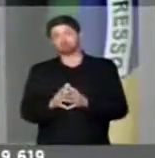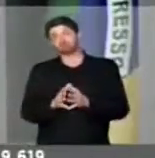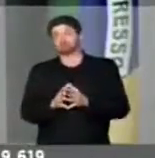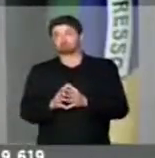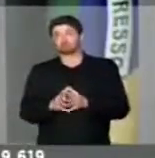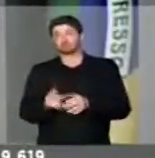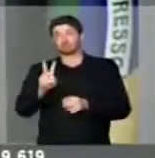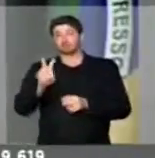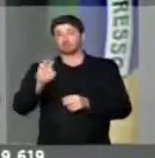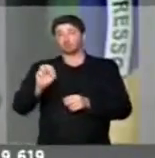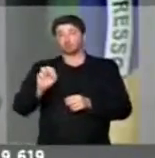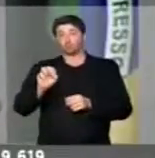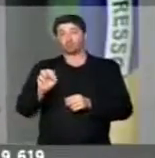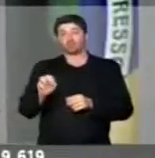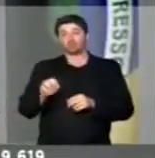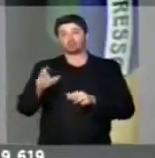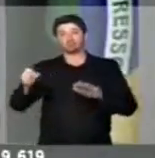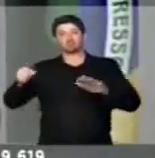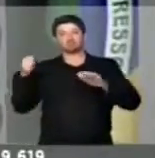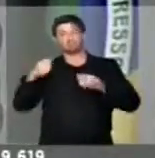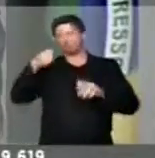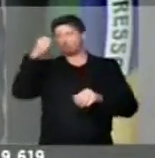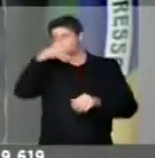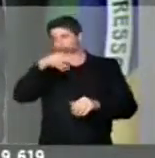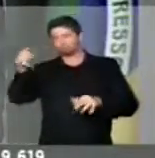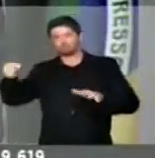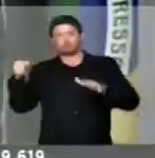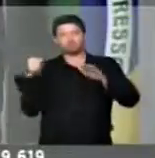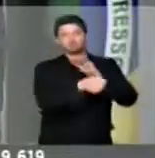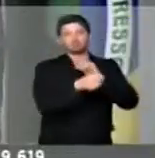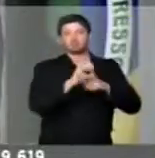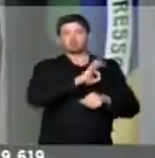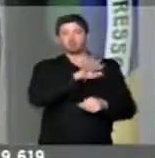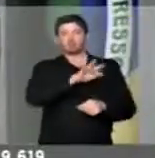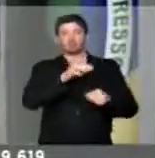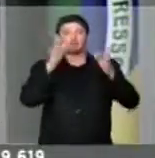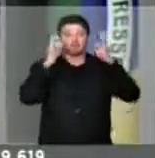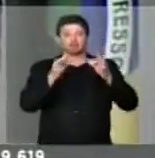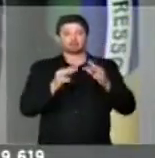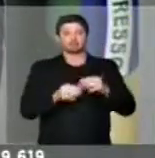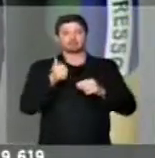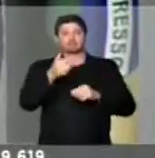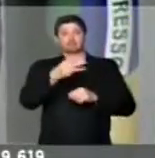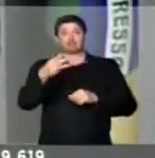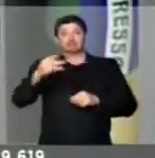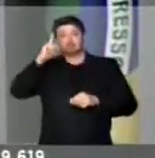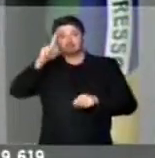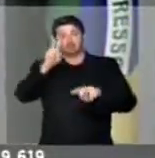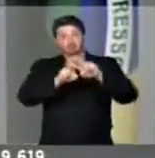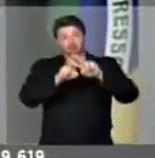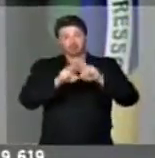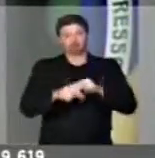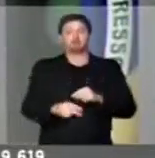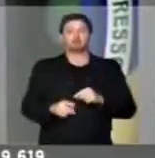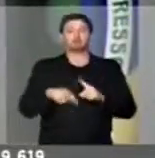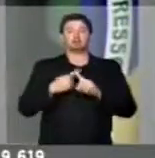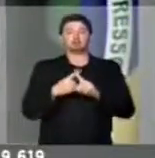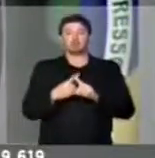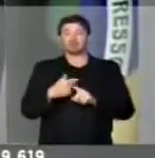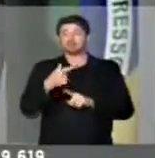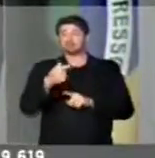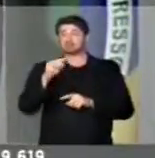mais de 50 conduções coercitivas, 133 mandatos de prisão e